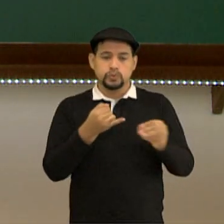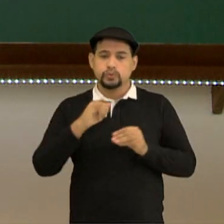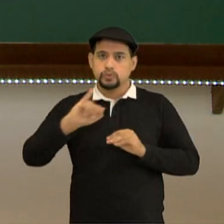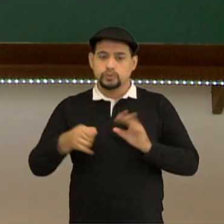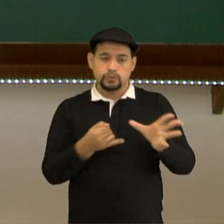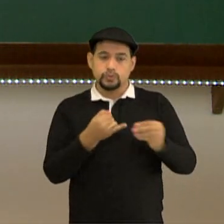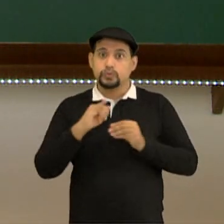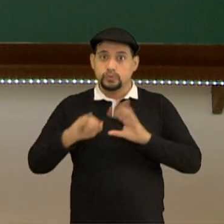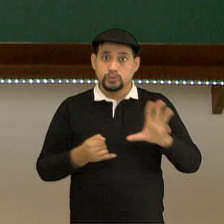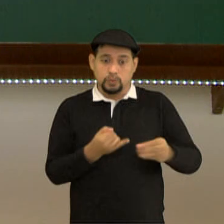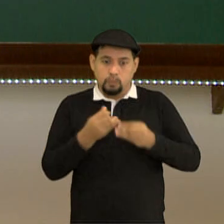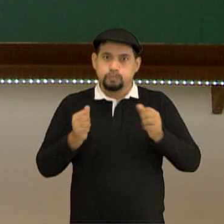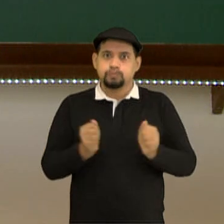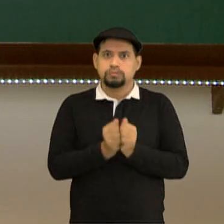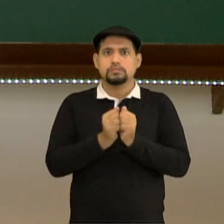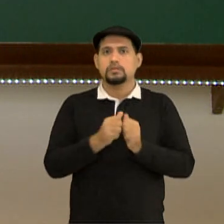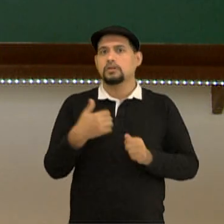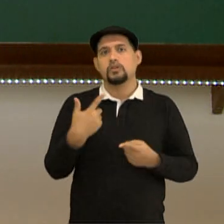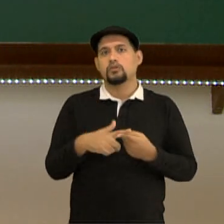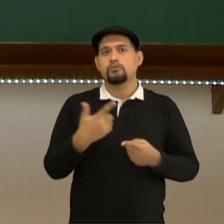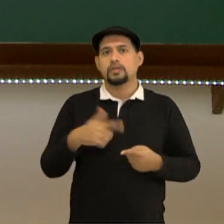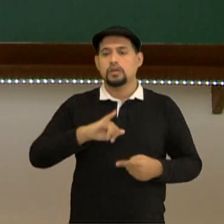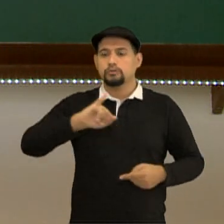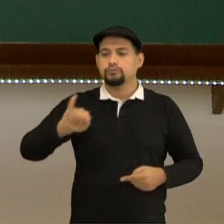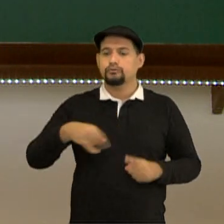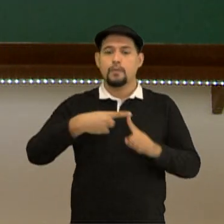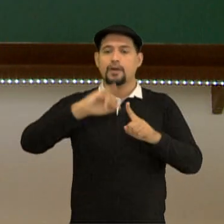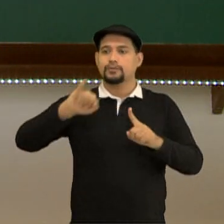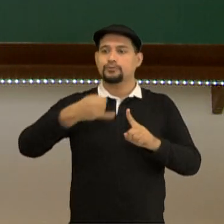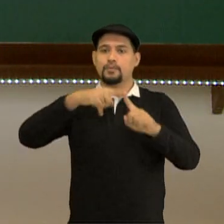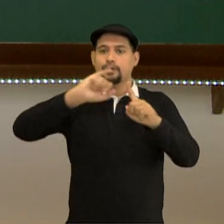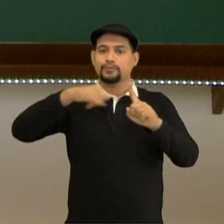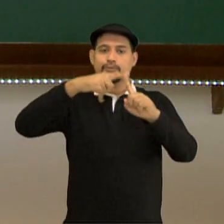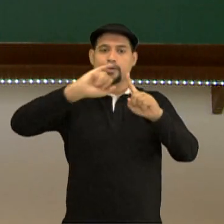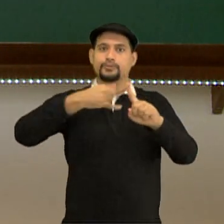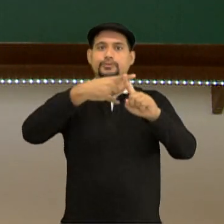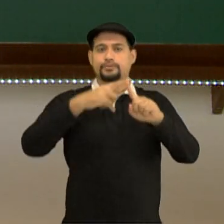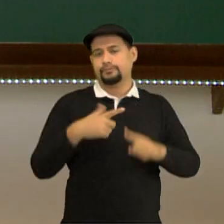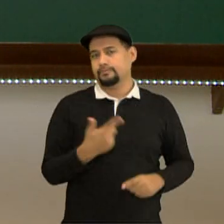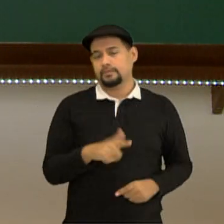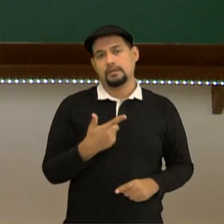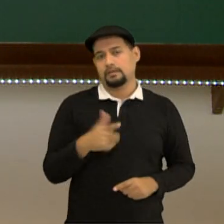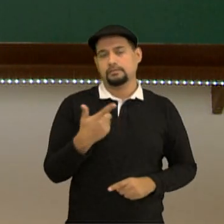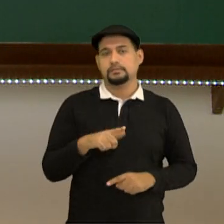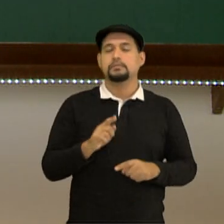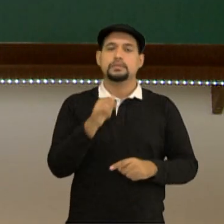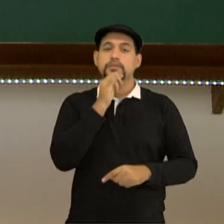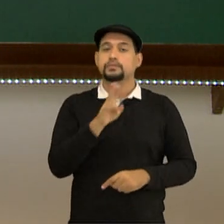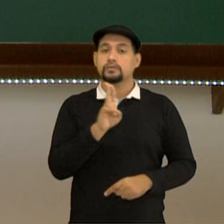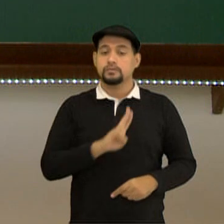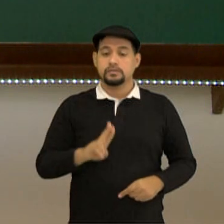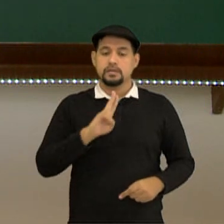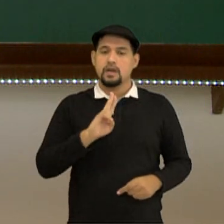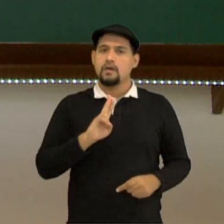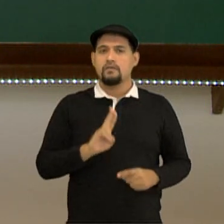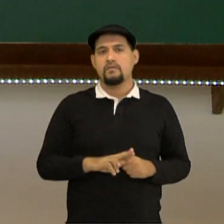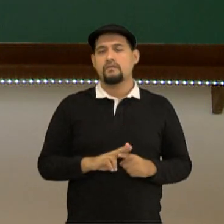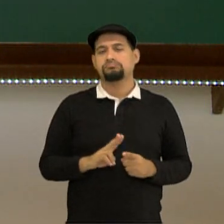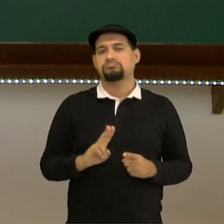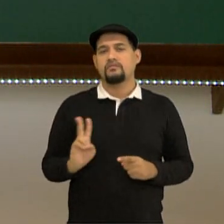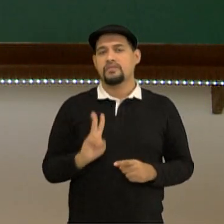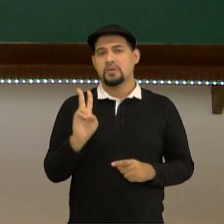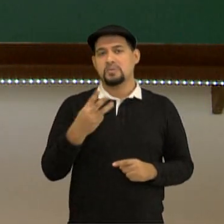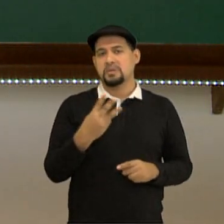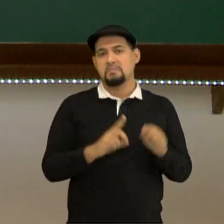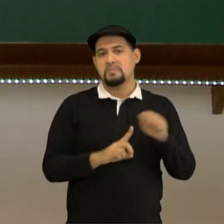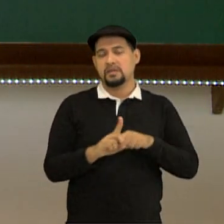seja, não existe juro sobre juro. Então, por exemplo, eu vou aplicar um valor durante 3